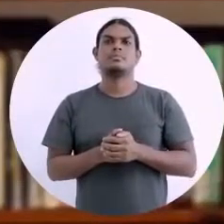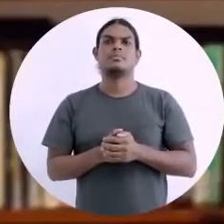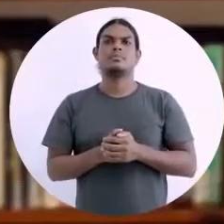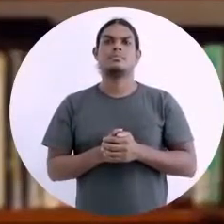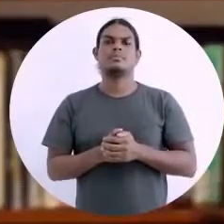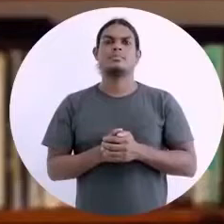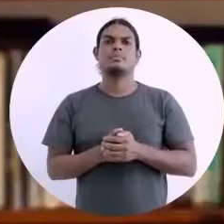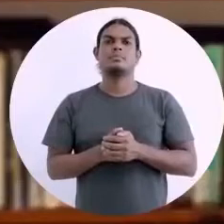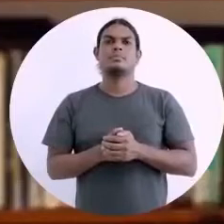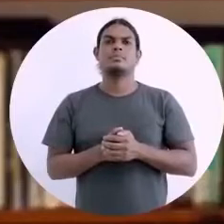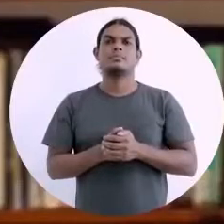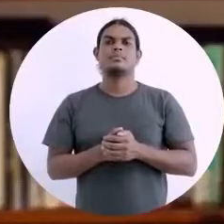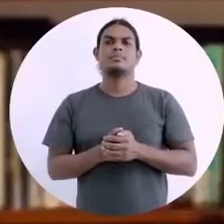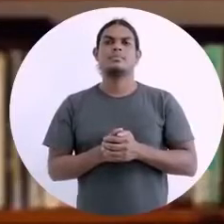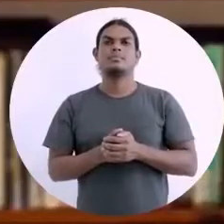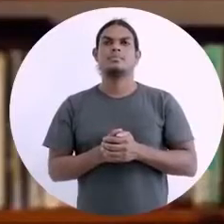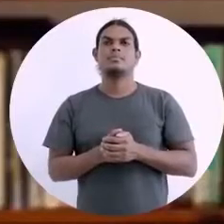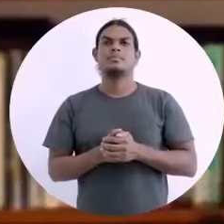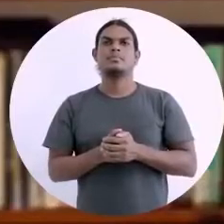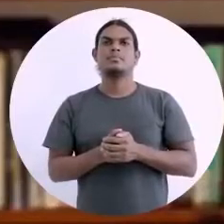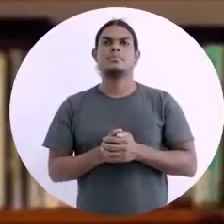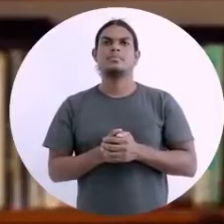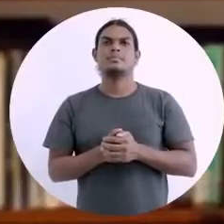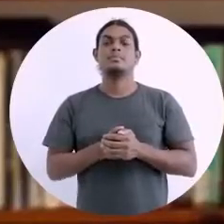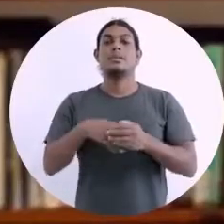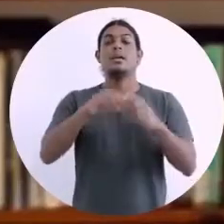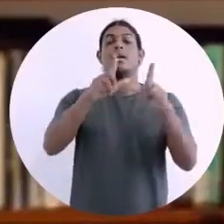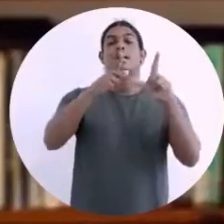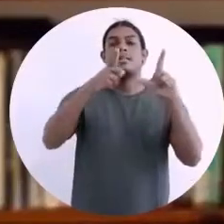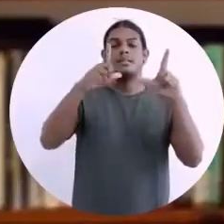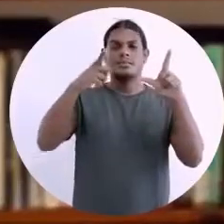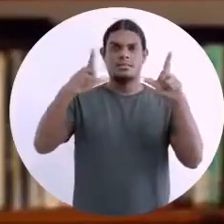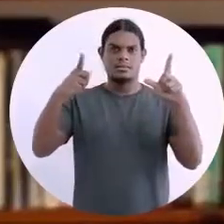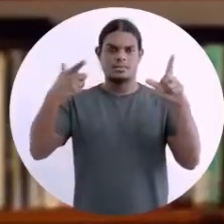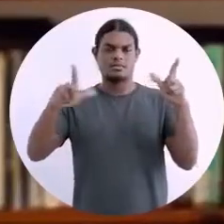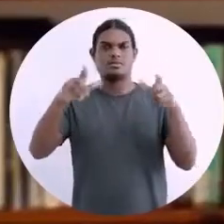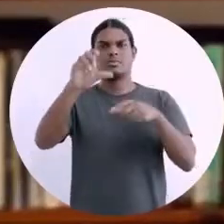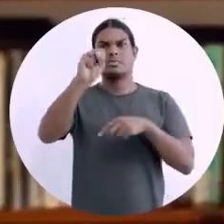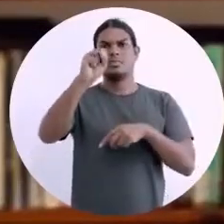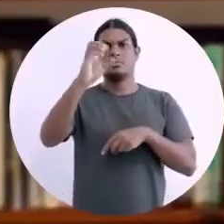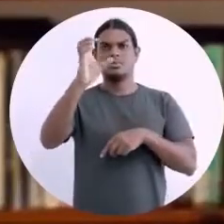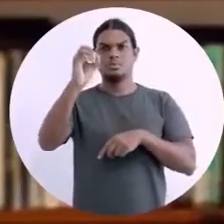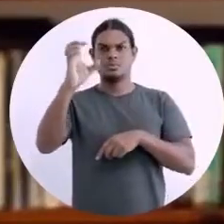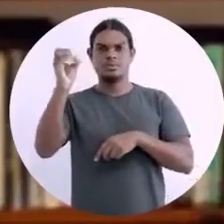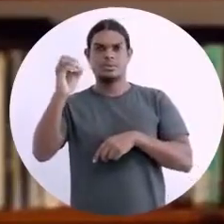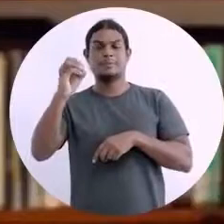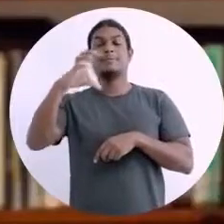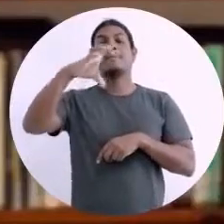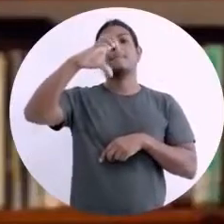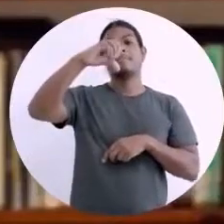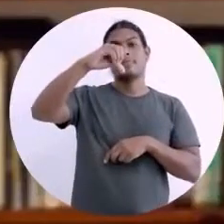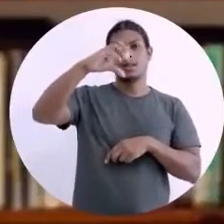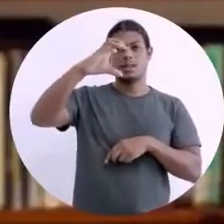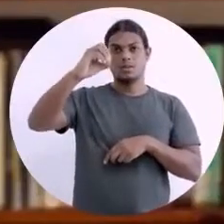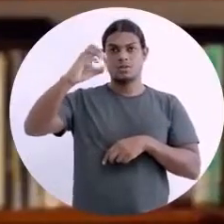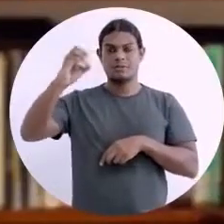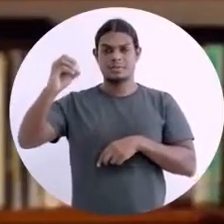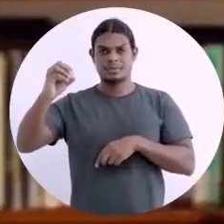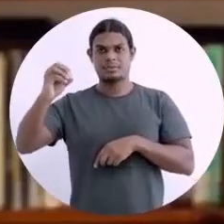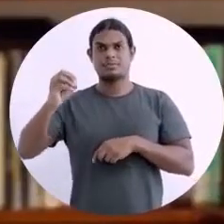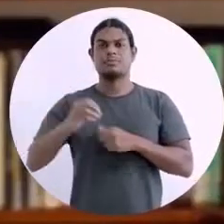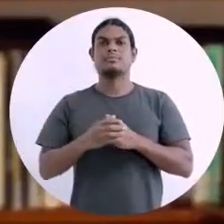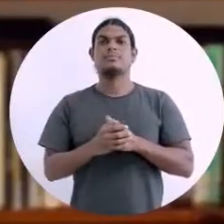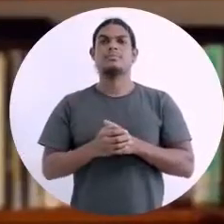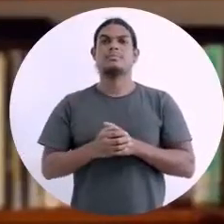todas as artes que ele considerava, que é a literatura. A literatura ficou na classe 800. A classe 900